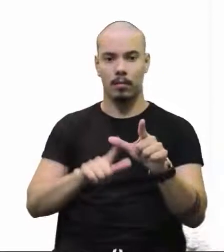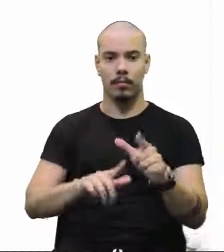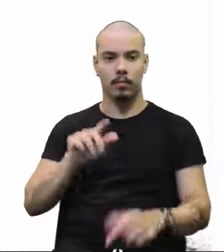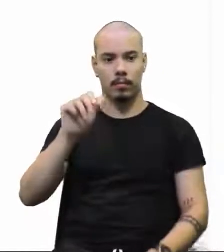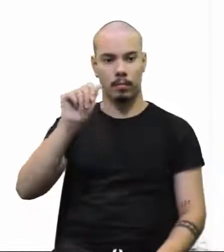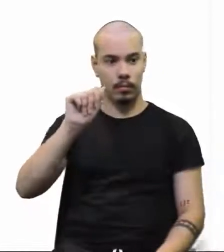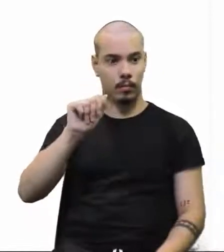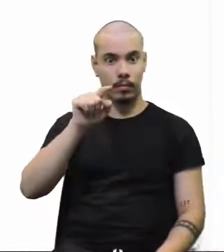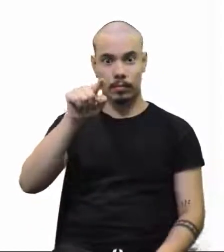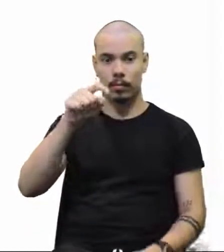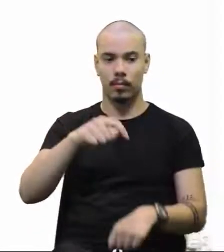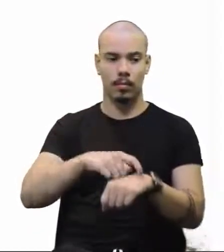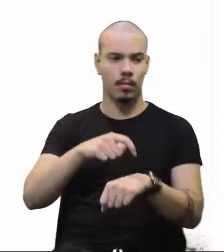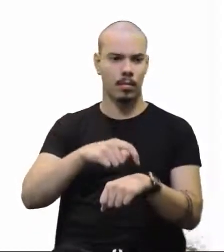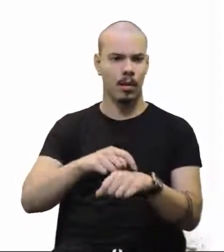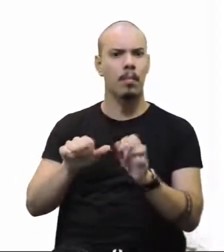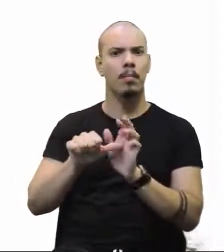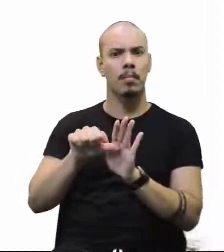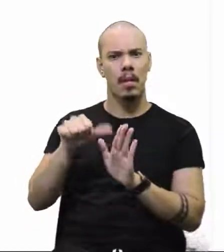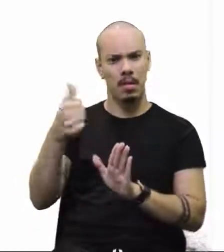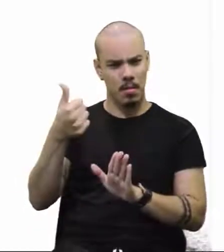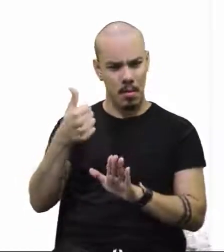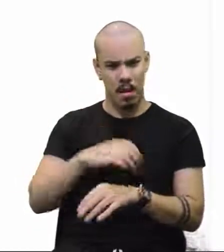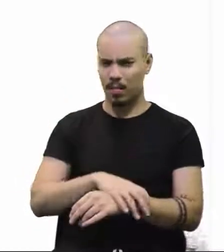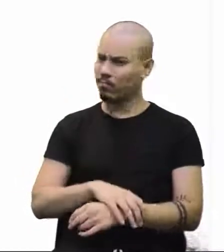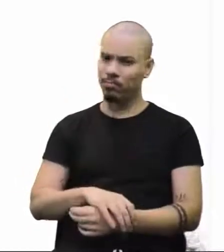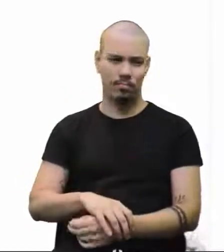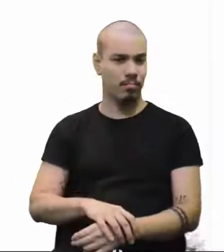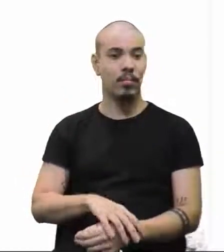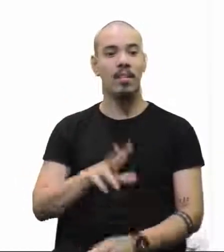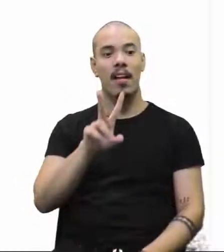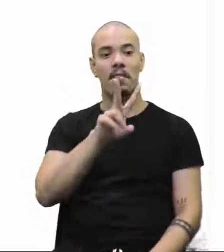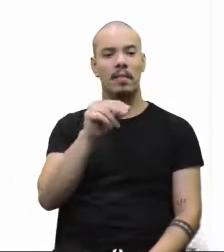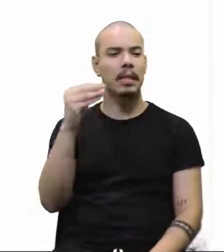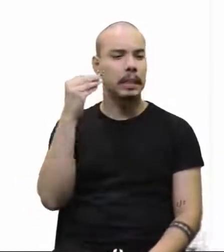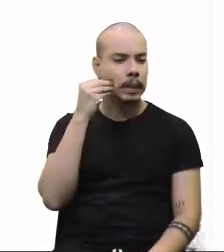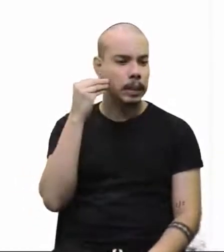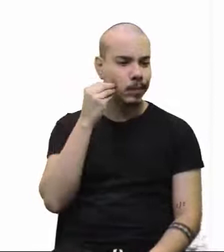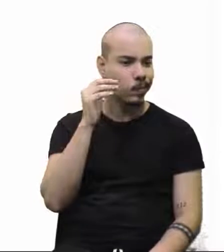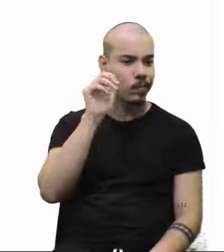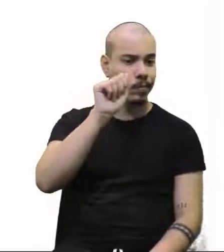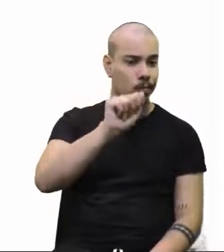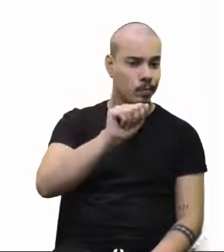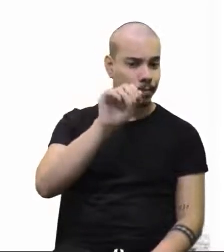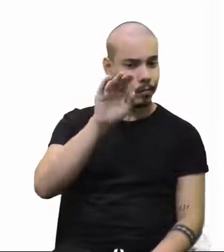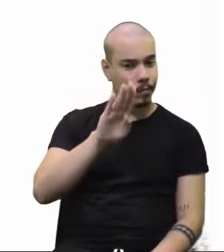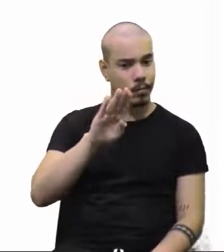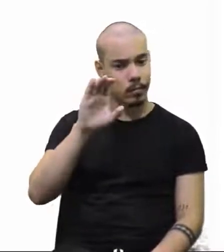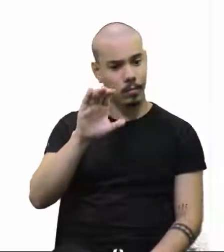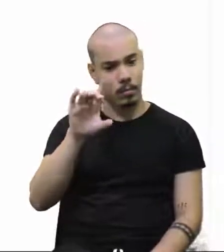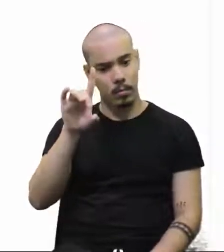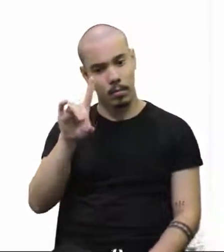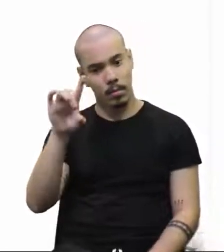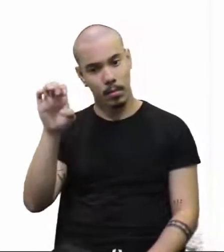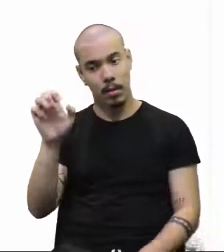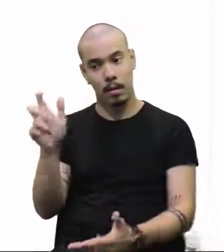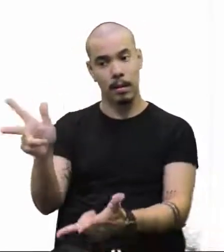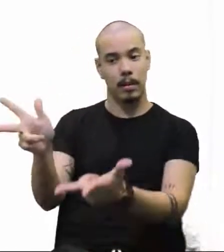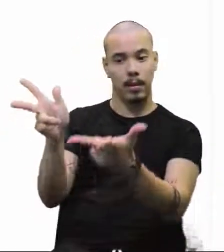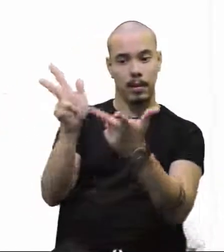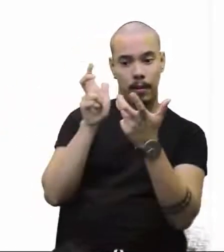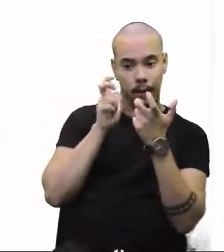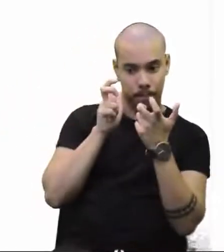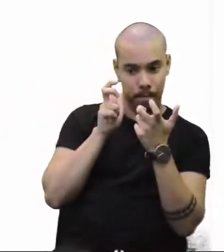ele fizer, poxa, mas a primeira, você acha que não é? Aí ele vai testar todas, né? Mas assim que ele for testando, ele vai